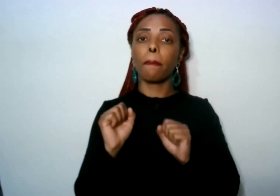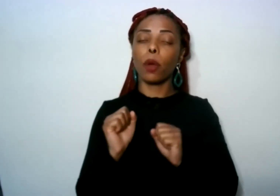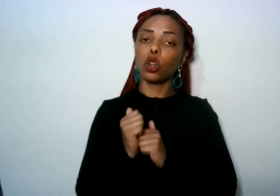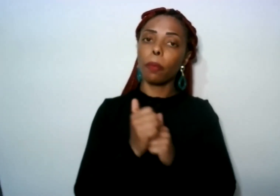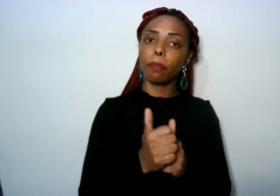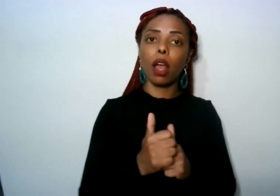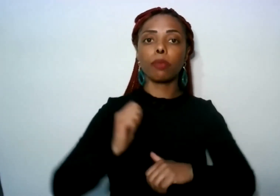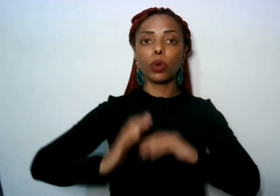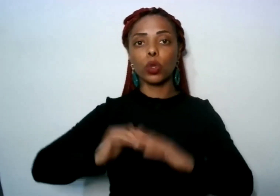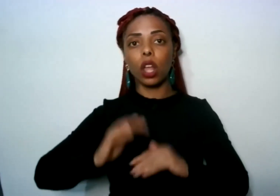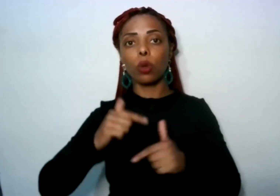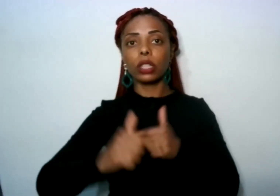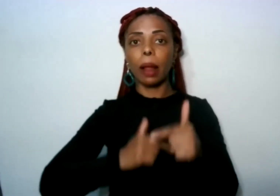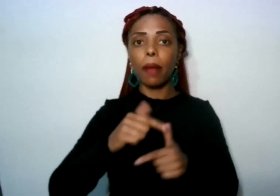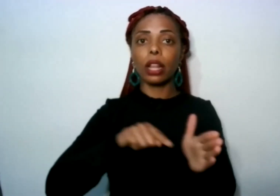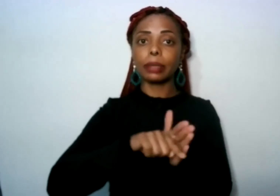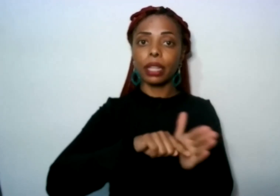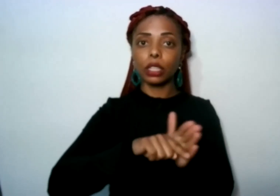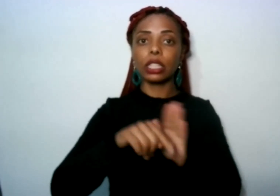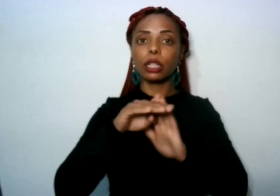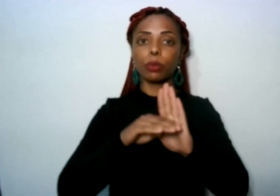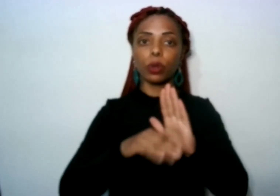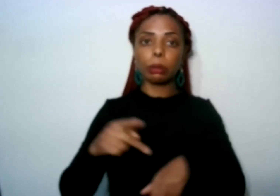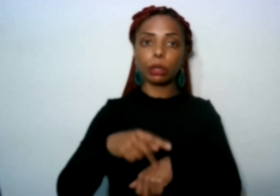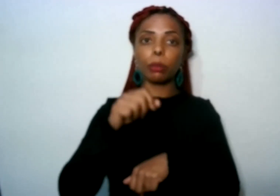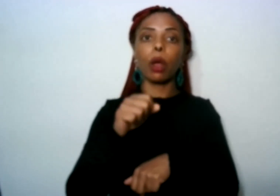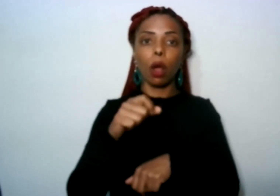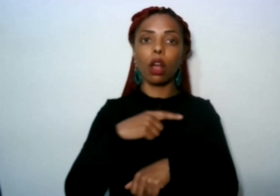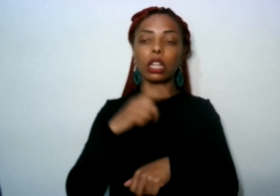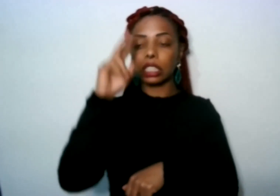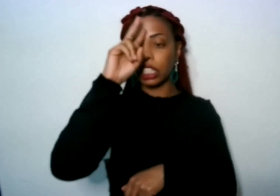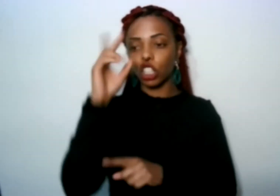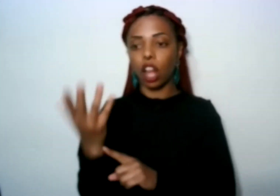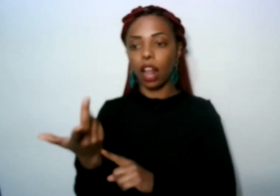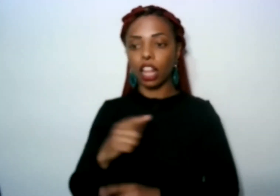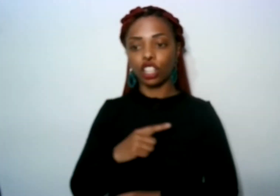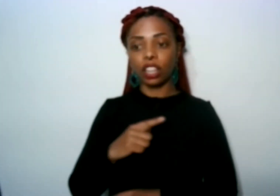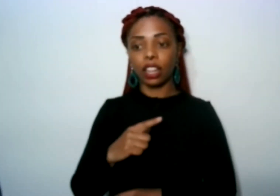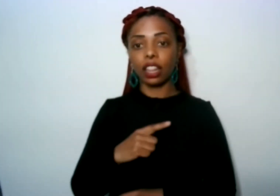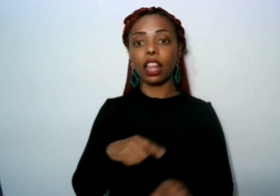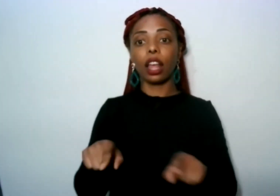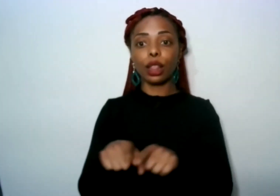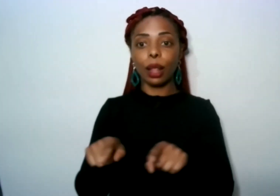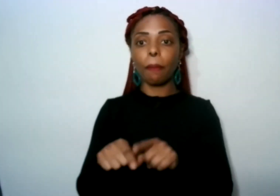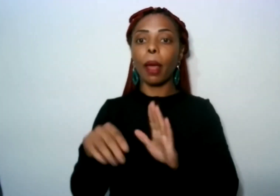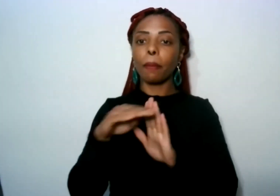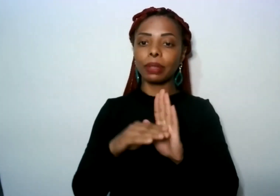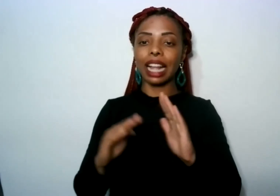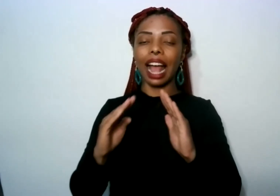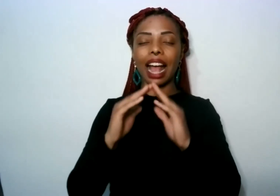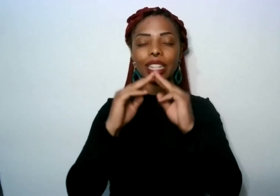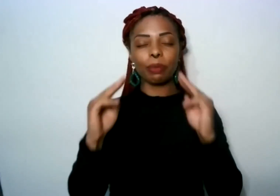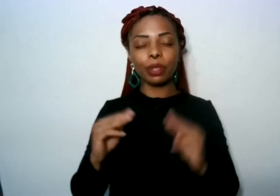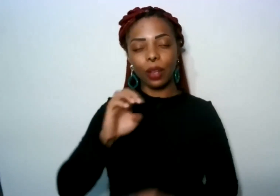trabalhos as pesquisas desenvolvidas pelo programa de pós-graduação em história da arte e assim como a programação da Casa Museu em Maclabi